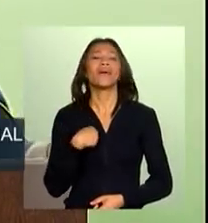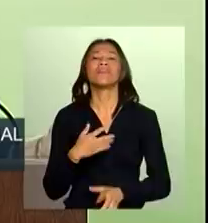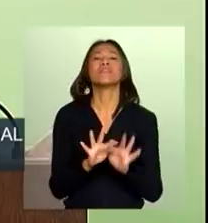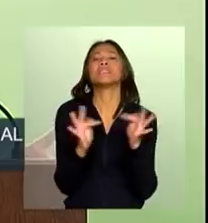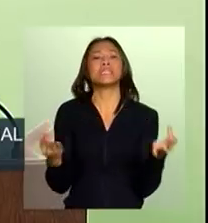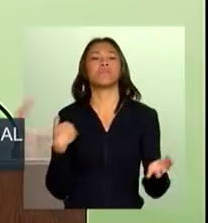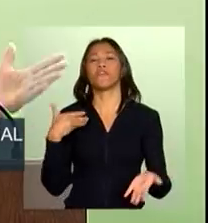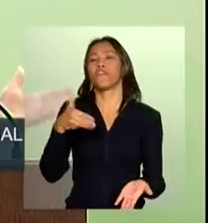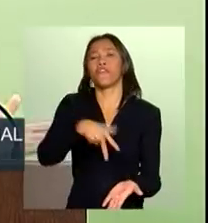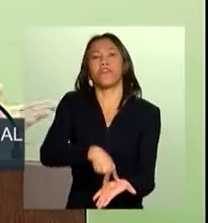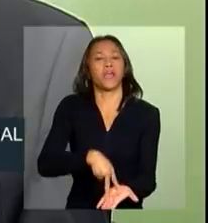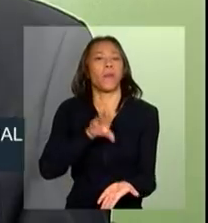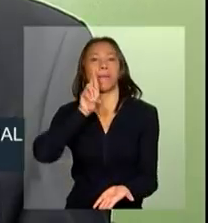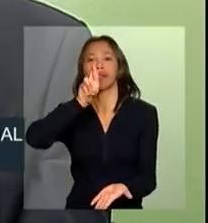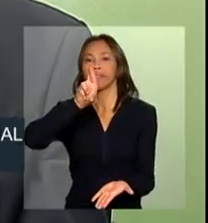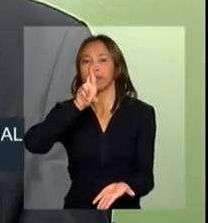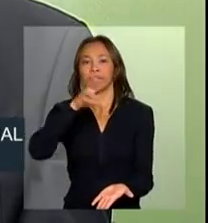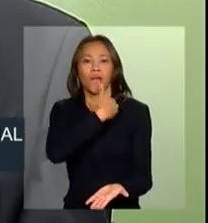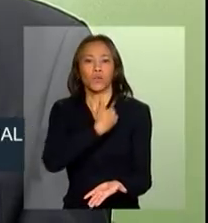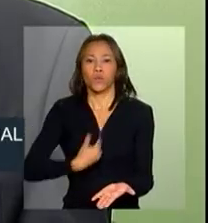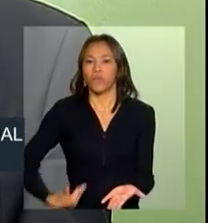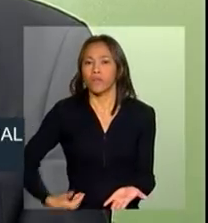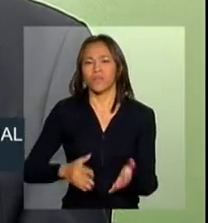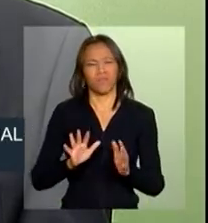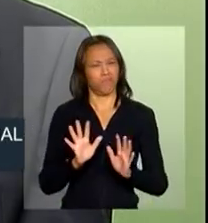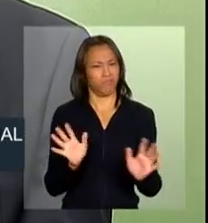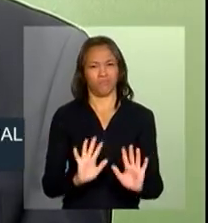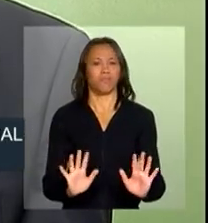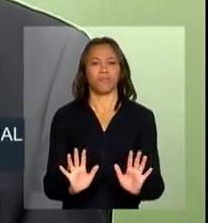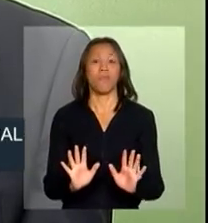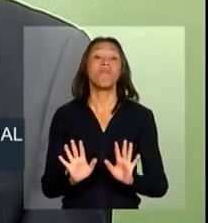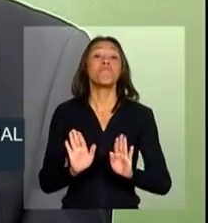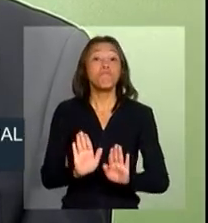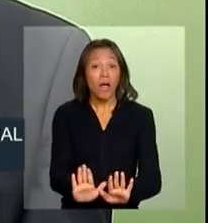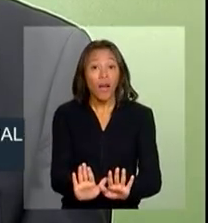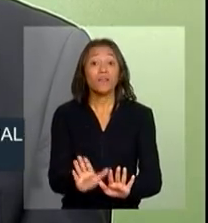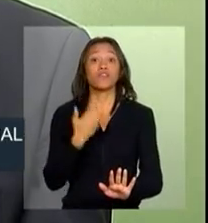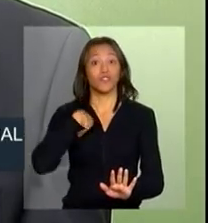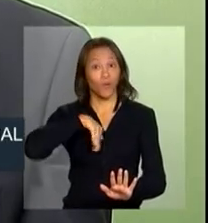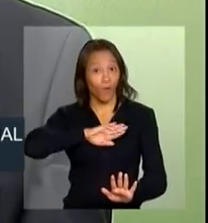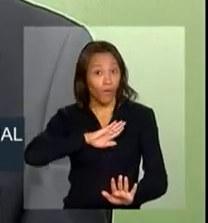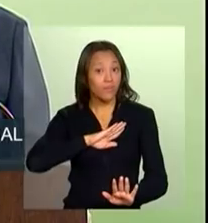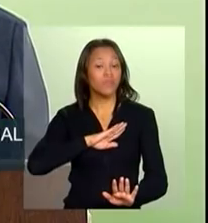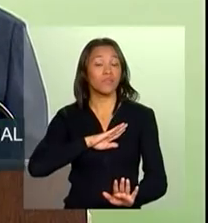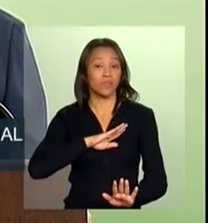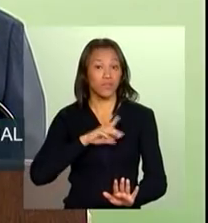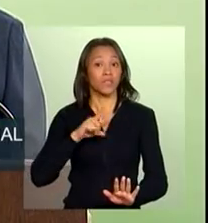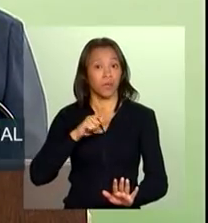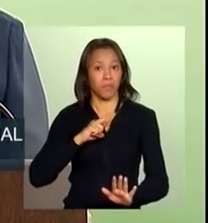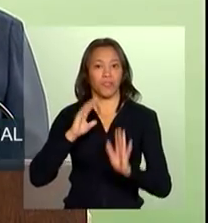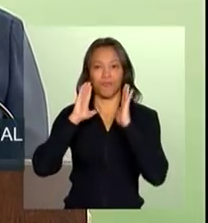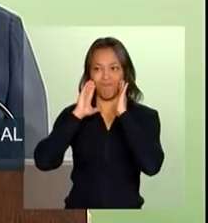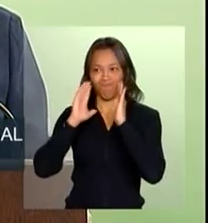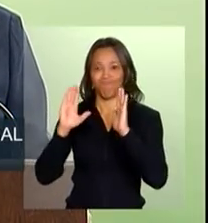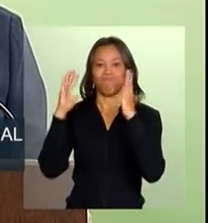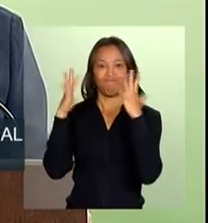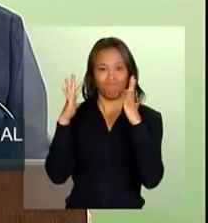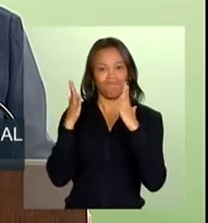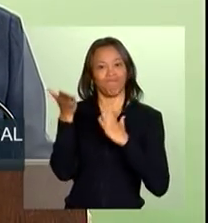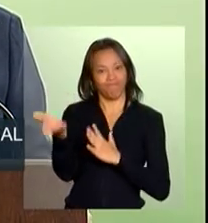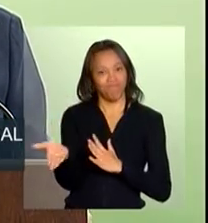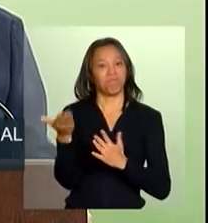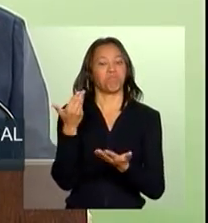simplesmente como um representante dos governadores, mas nós estamos homenageando as